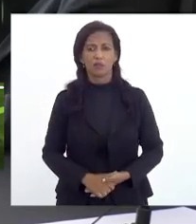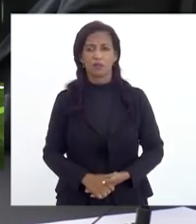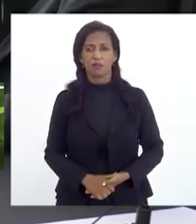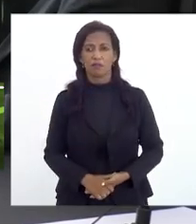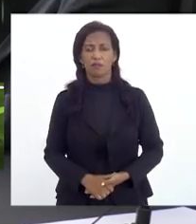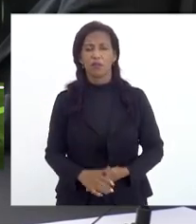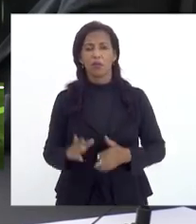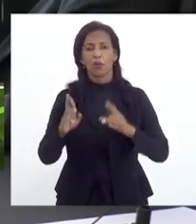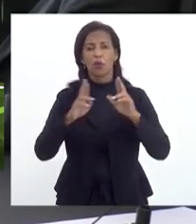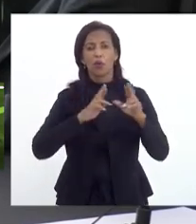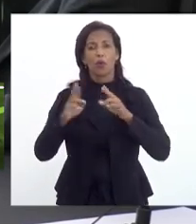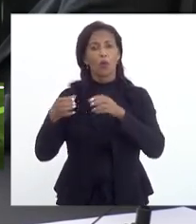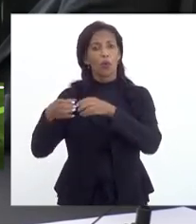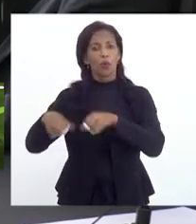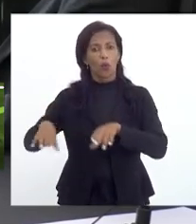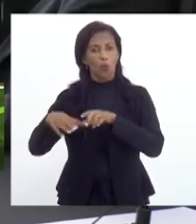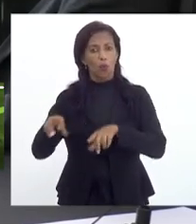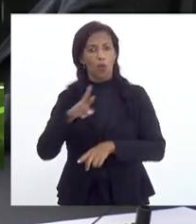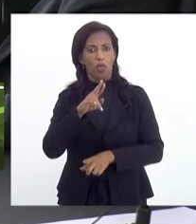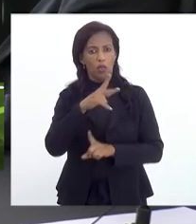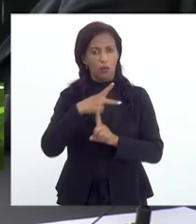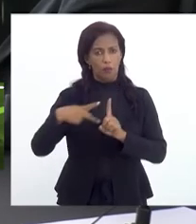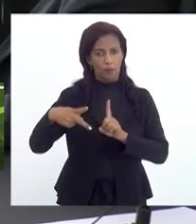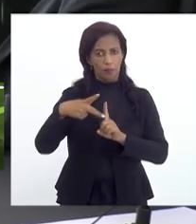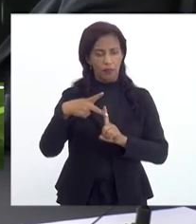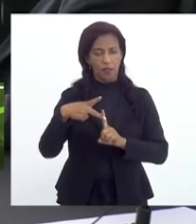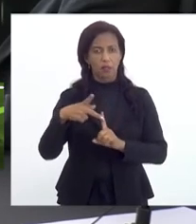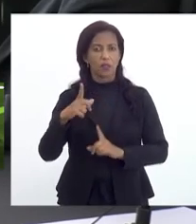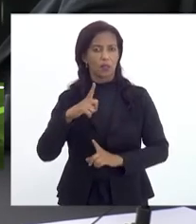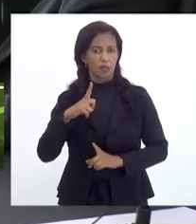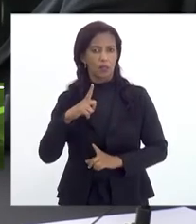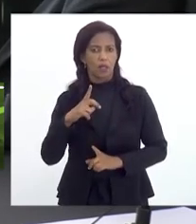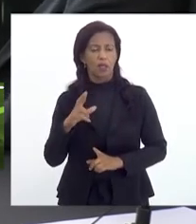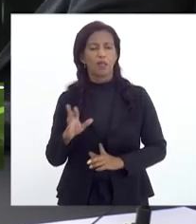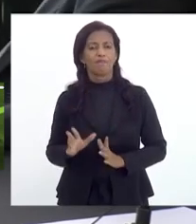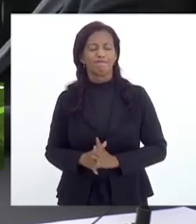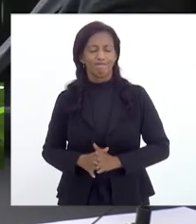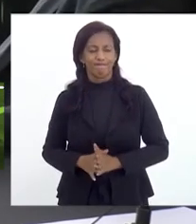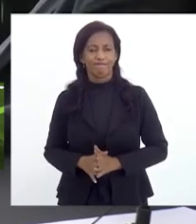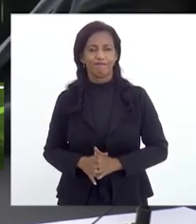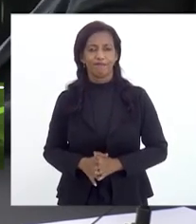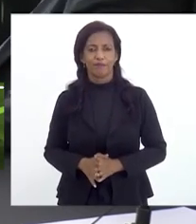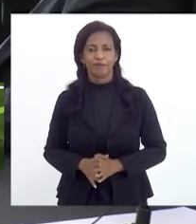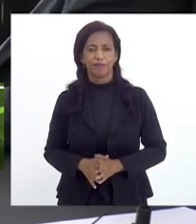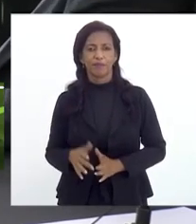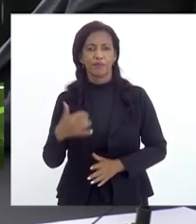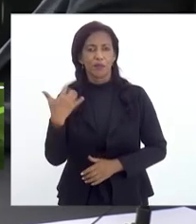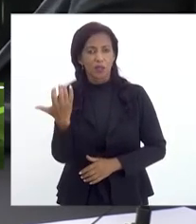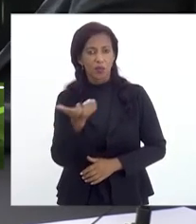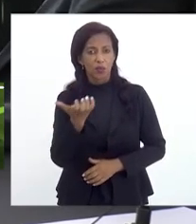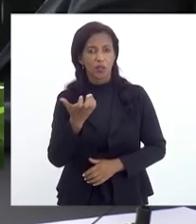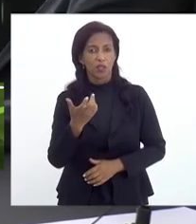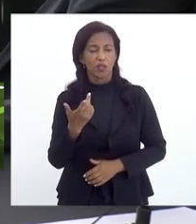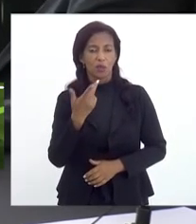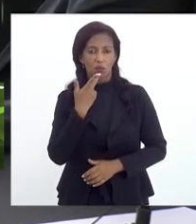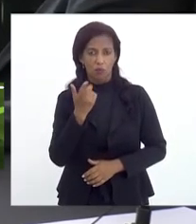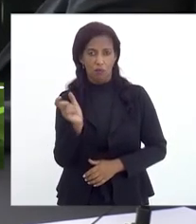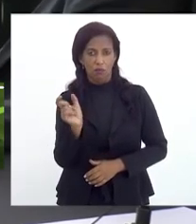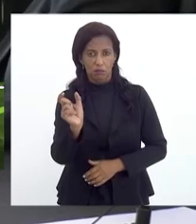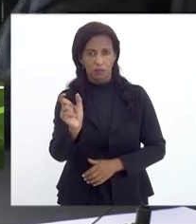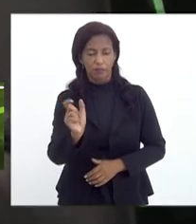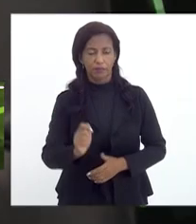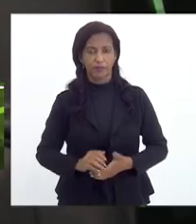Com relação Ao concurso Do Rio Previdência Consta de ressalva Também Só para que todo mundo Saiba E eu queria Fazer uma abordagem